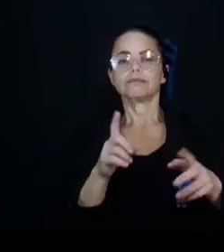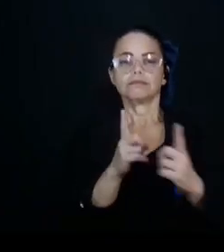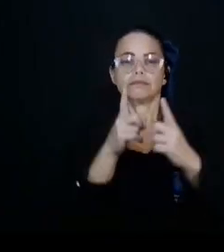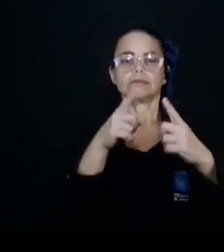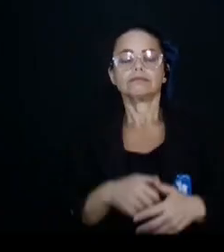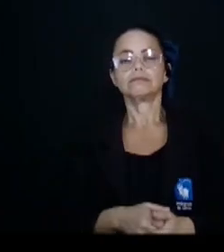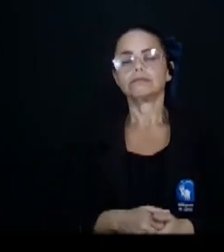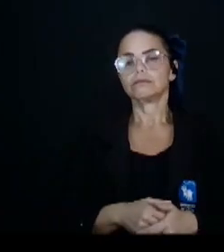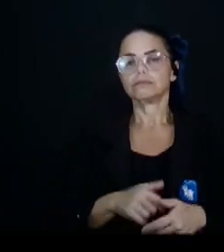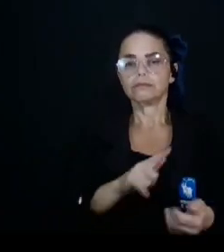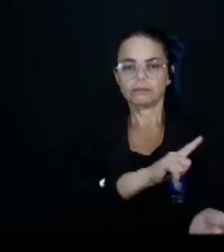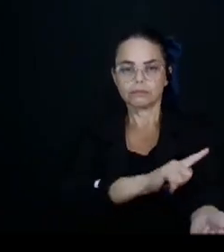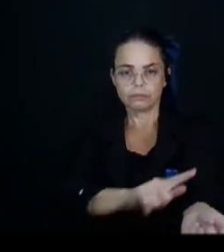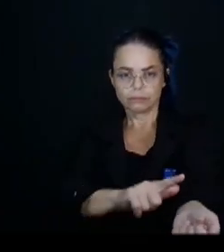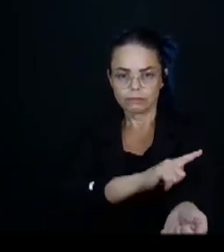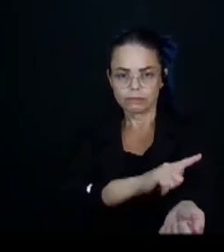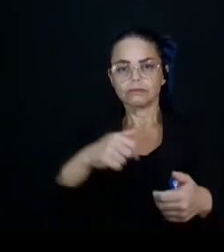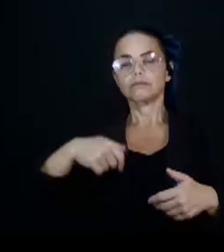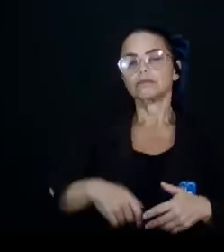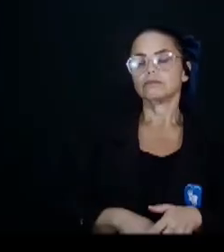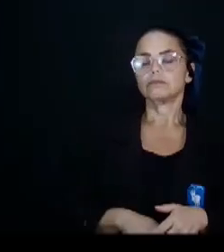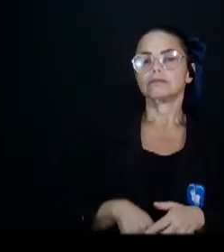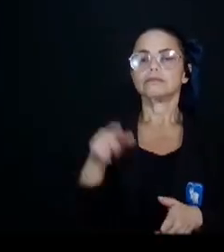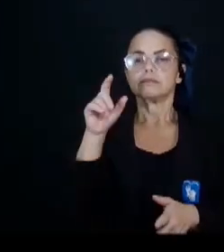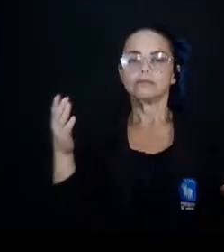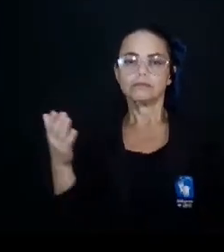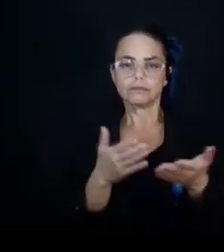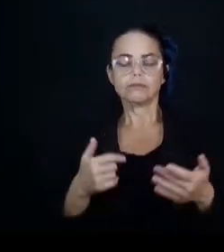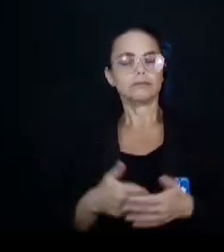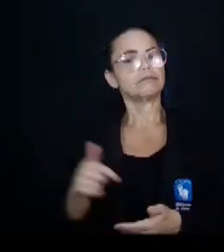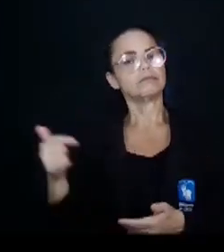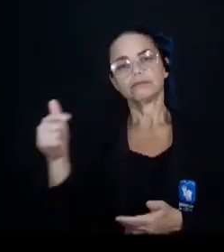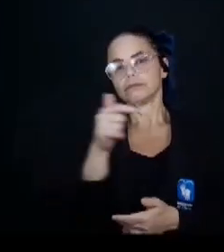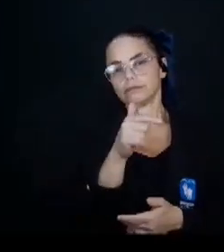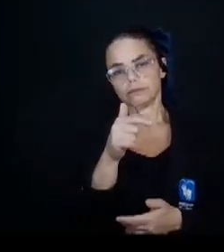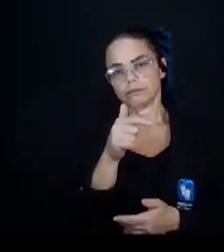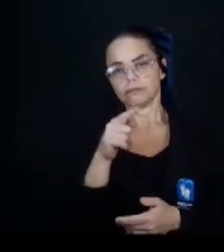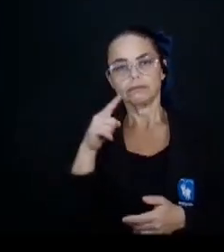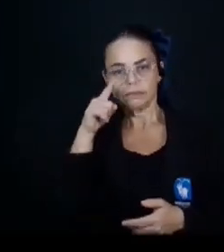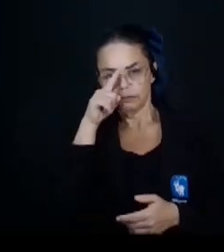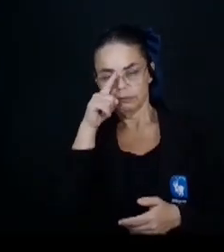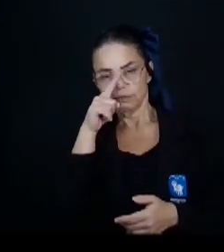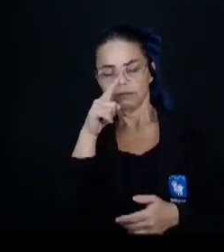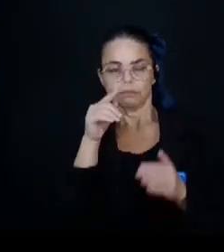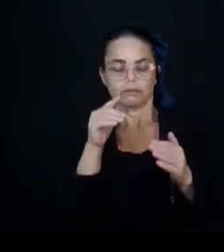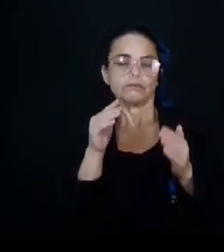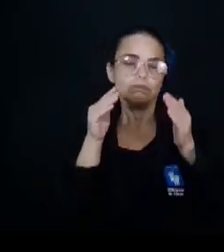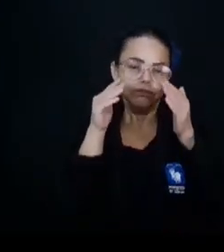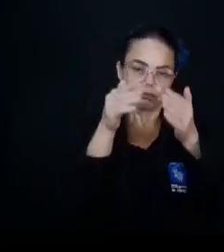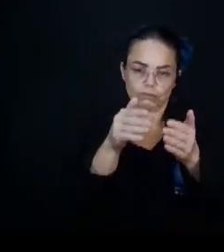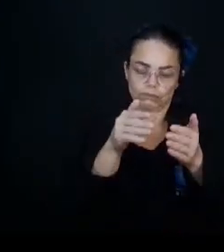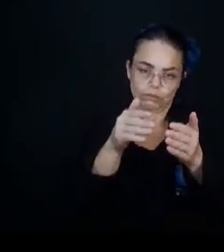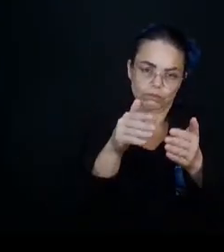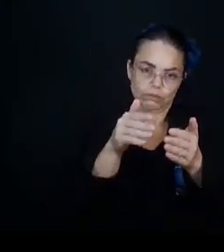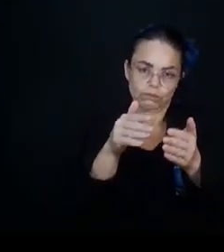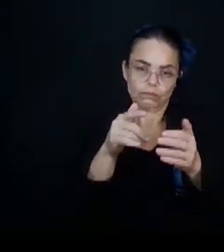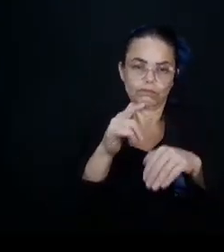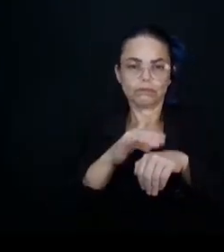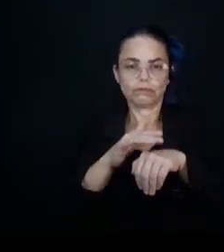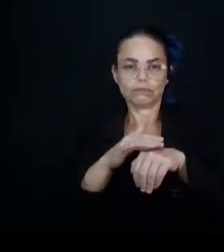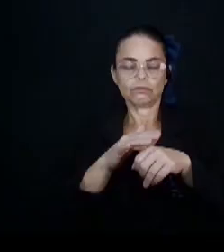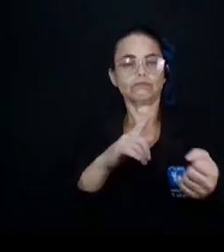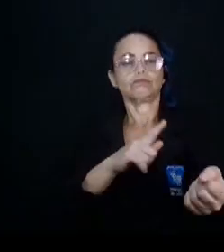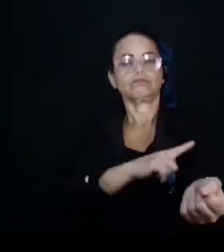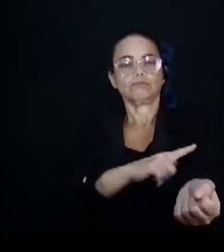os fatores de risco, Cassiane, hoje a gente não tem fator de risco específico para leucemia aguda, como a gente tem em